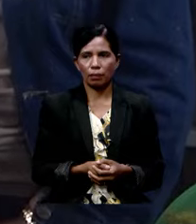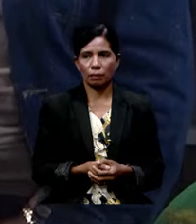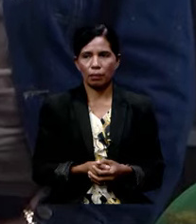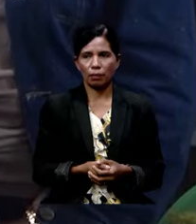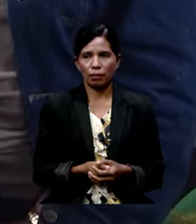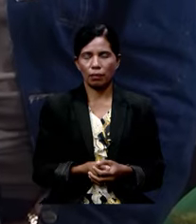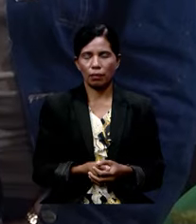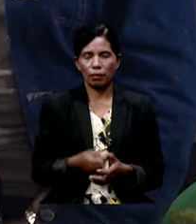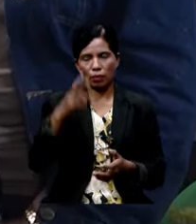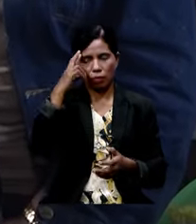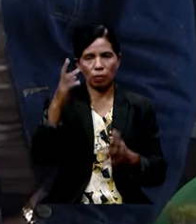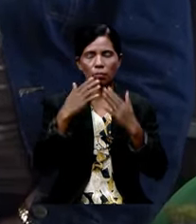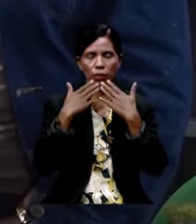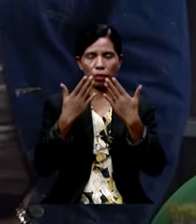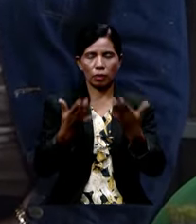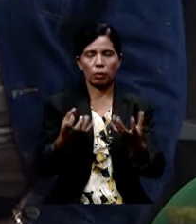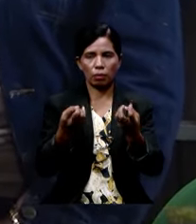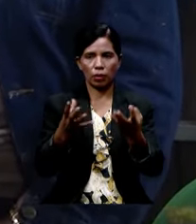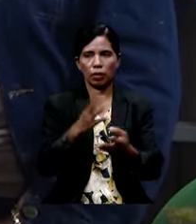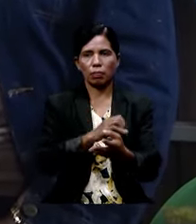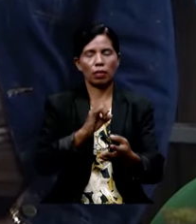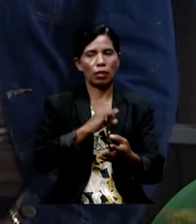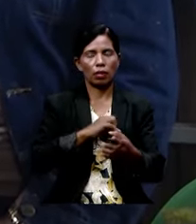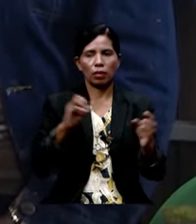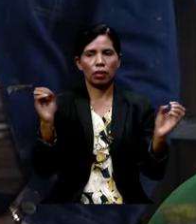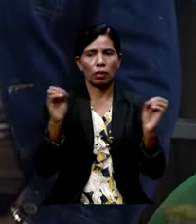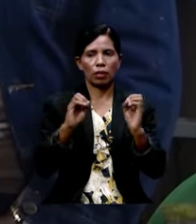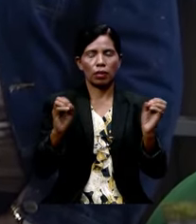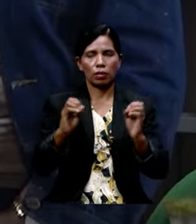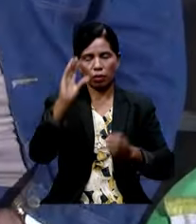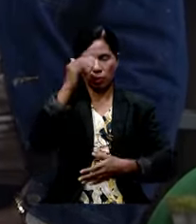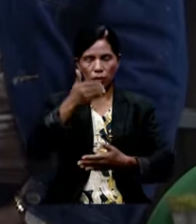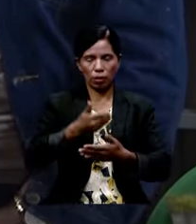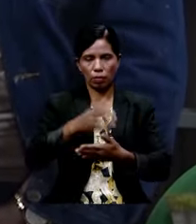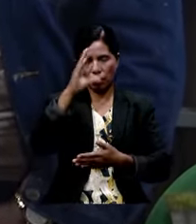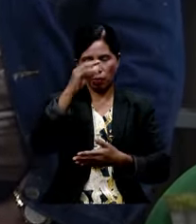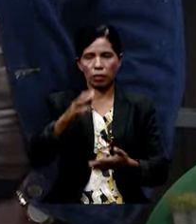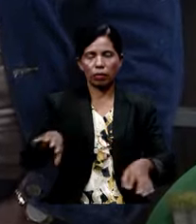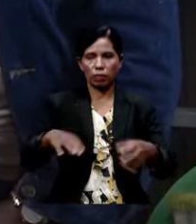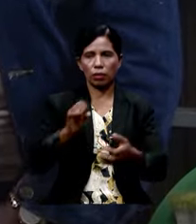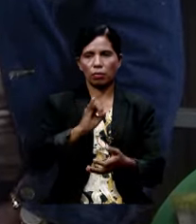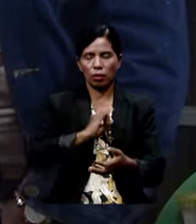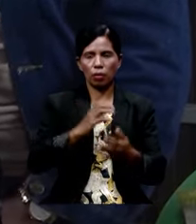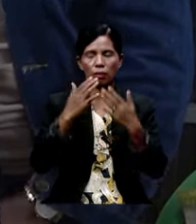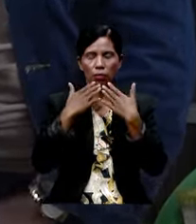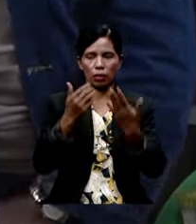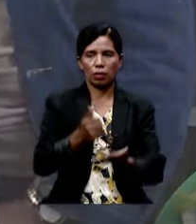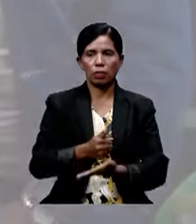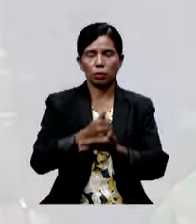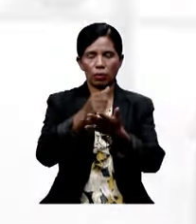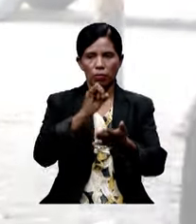Avorambo obrigado barak, ba pione, au la hija emase, au la hija manne por si su mahau. Au agradece vela puine